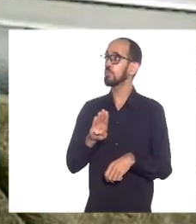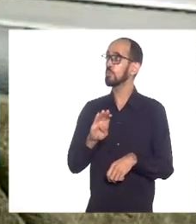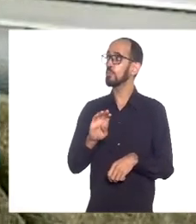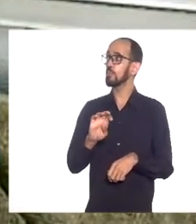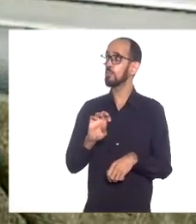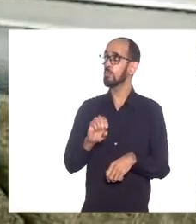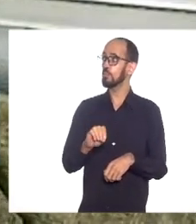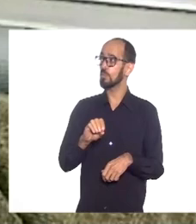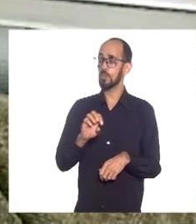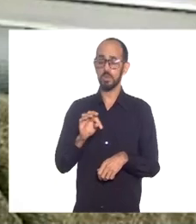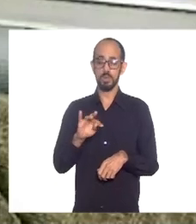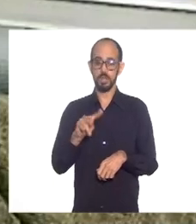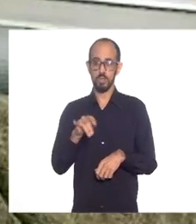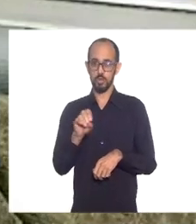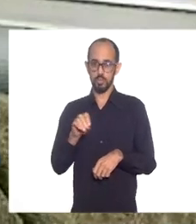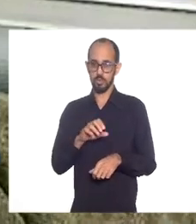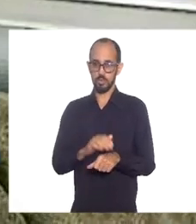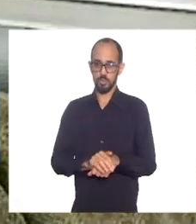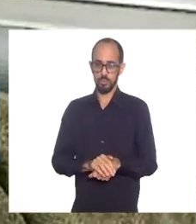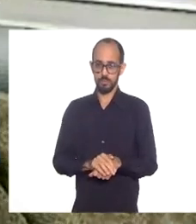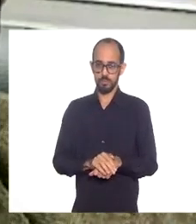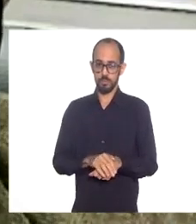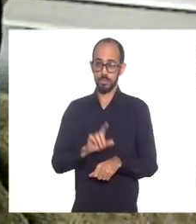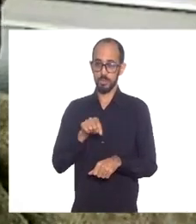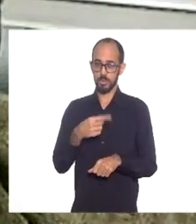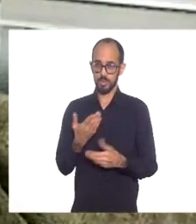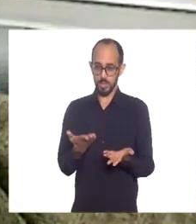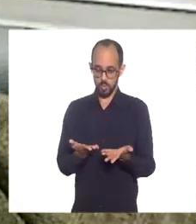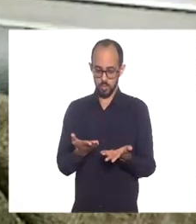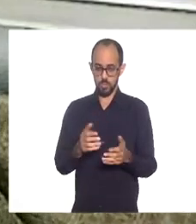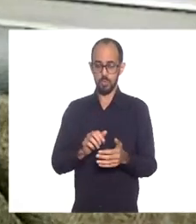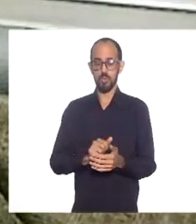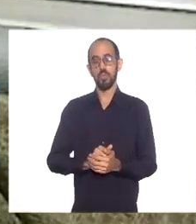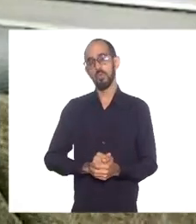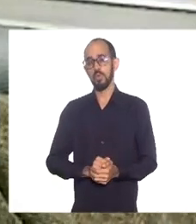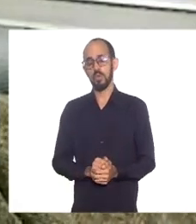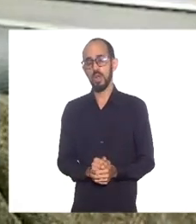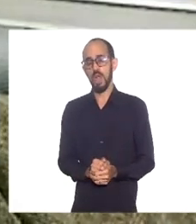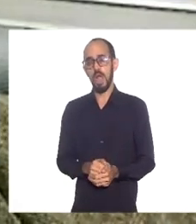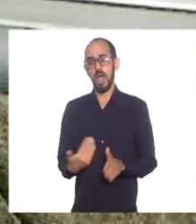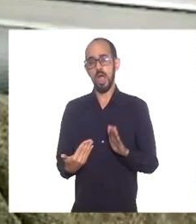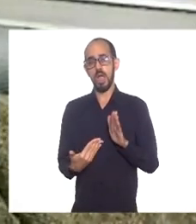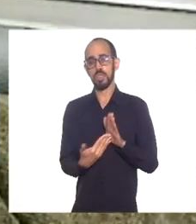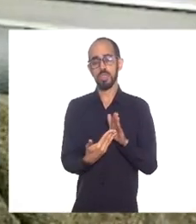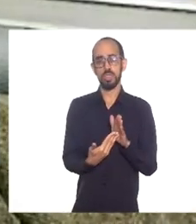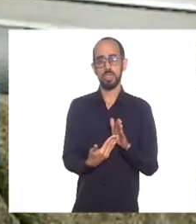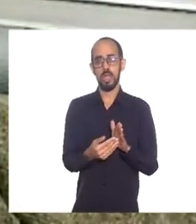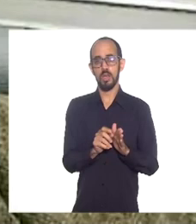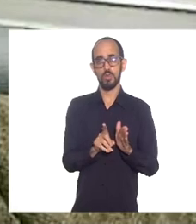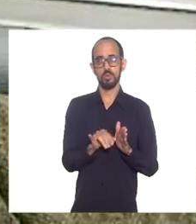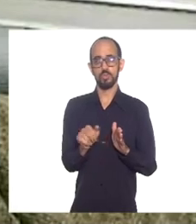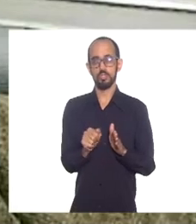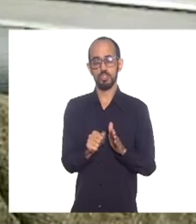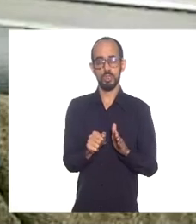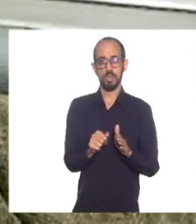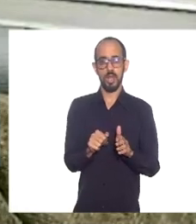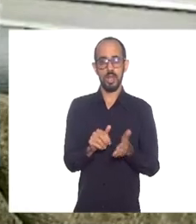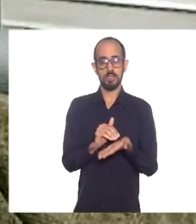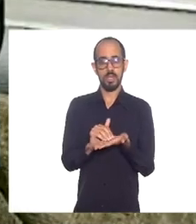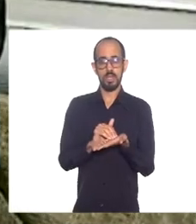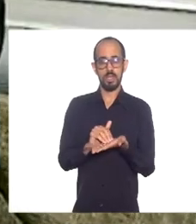centrais diz respeito que, até a presente data, a Secretaria de Fazenda não